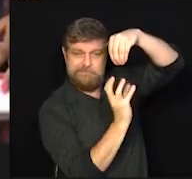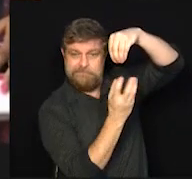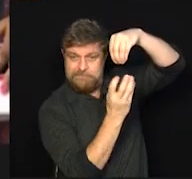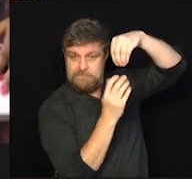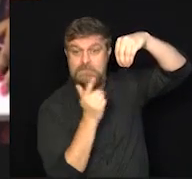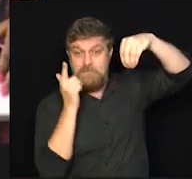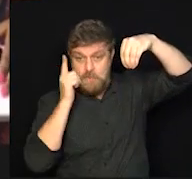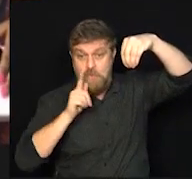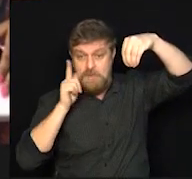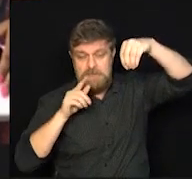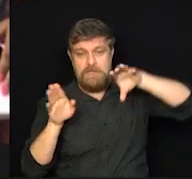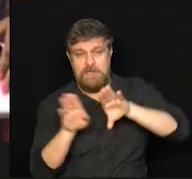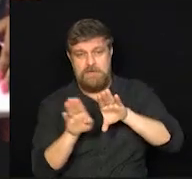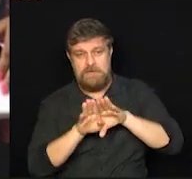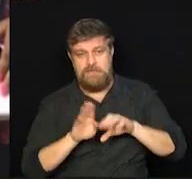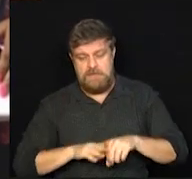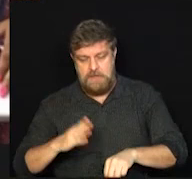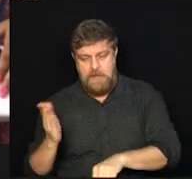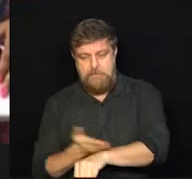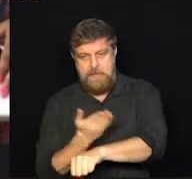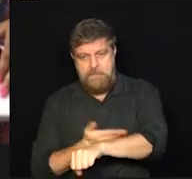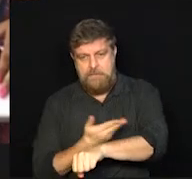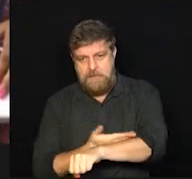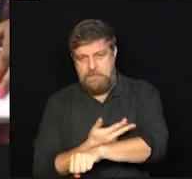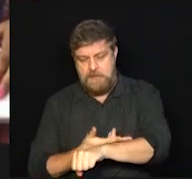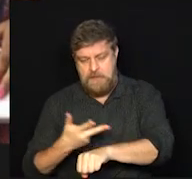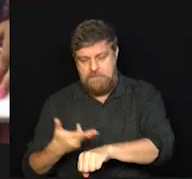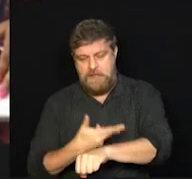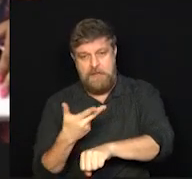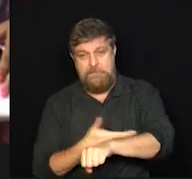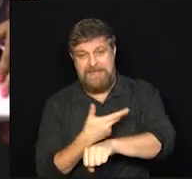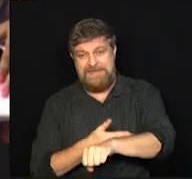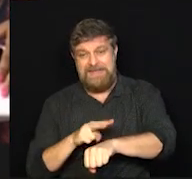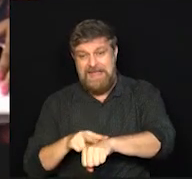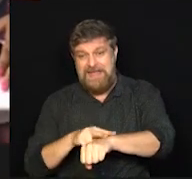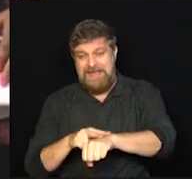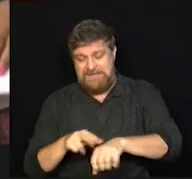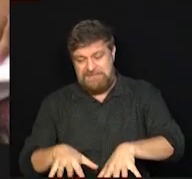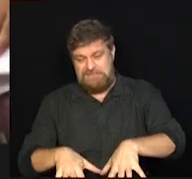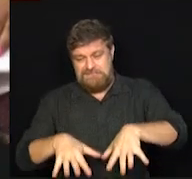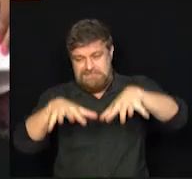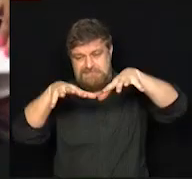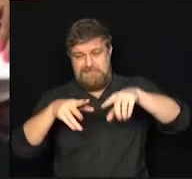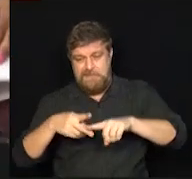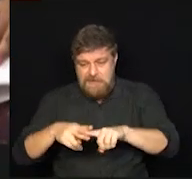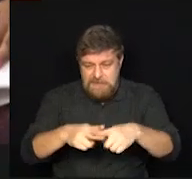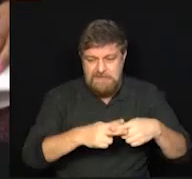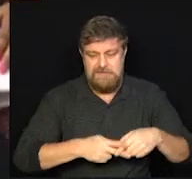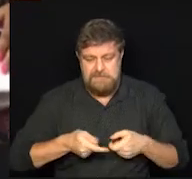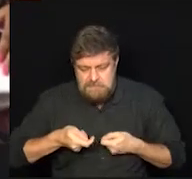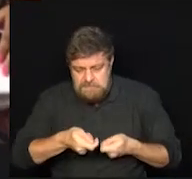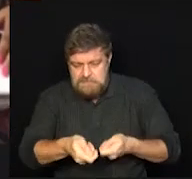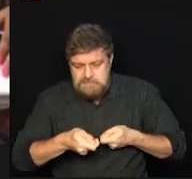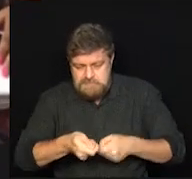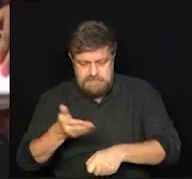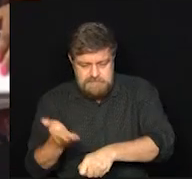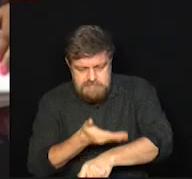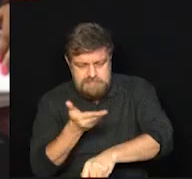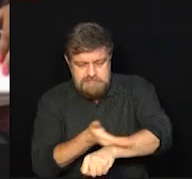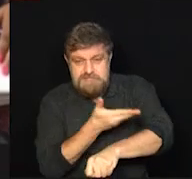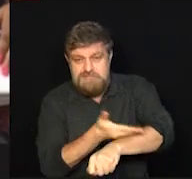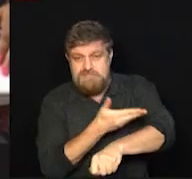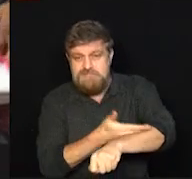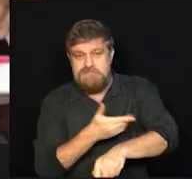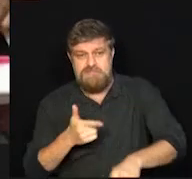elétrica o corte de mata o que acontece aqui porque aqui gente precisa de manutenção permanente estamos em todos os